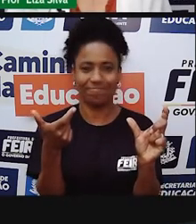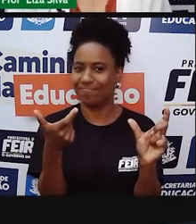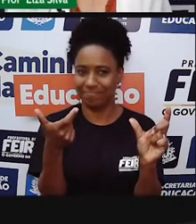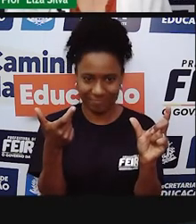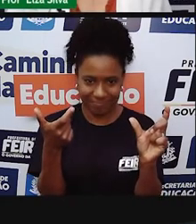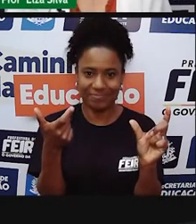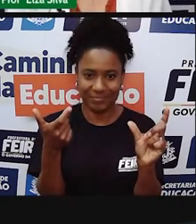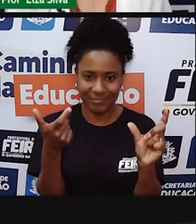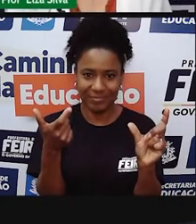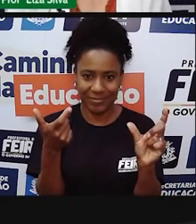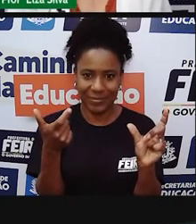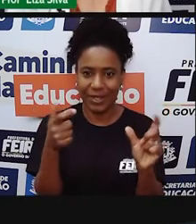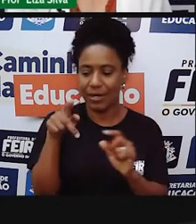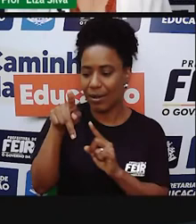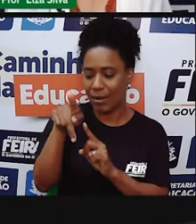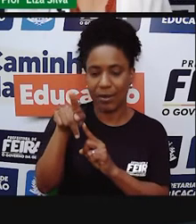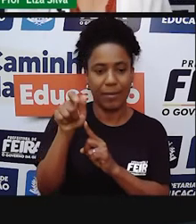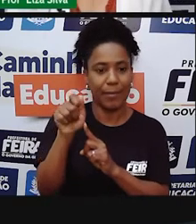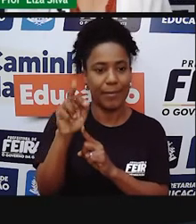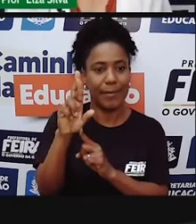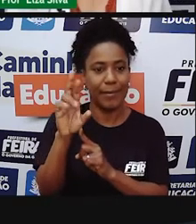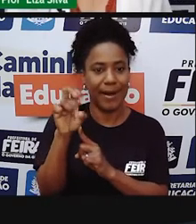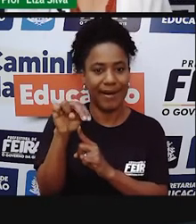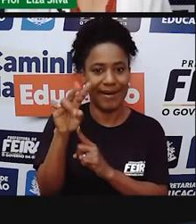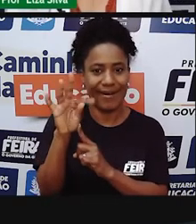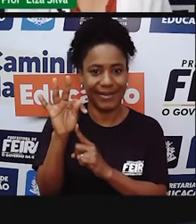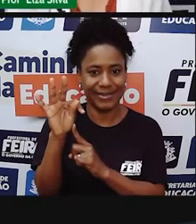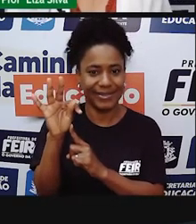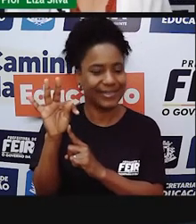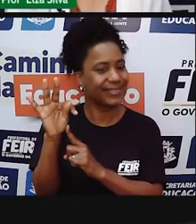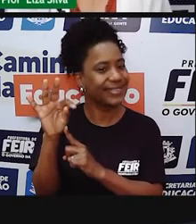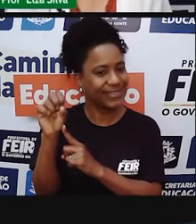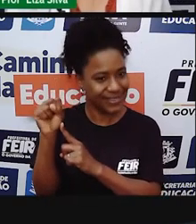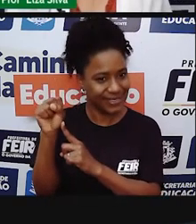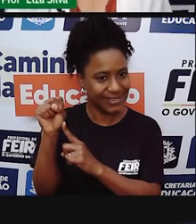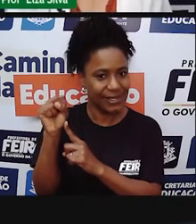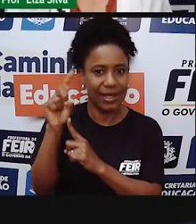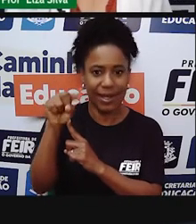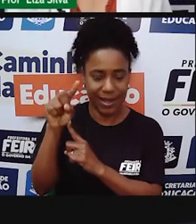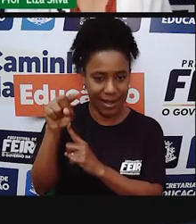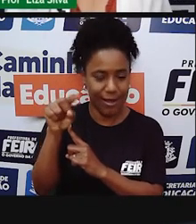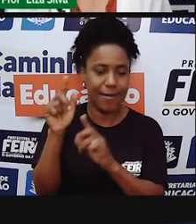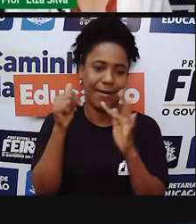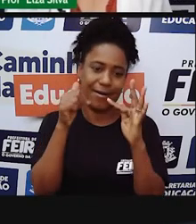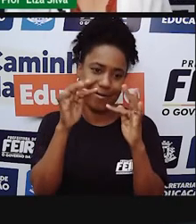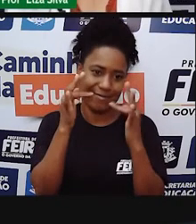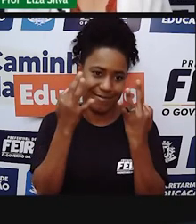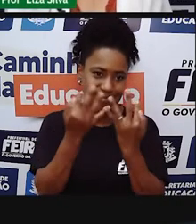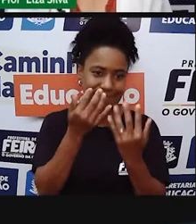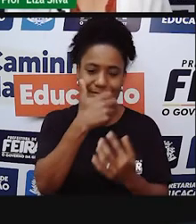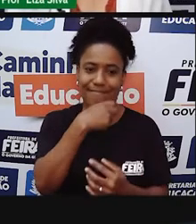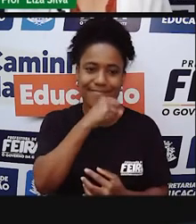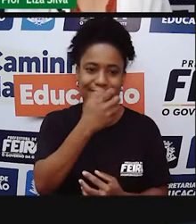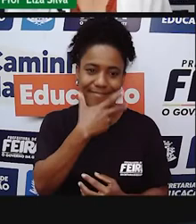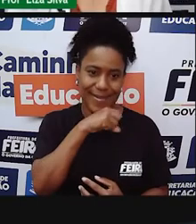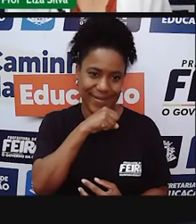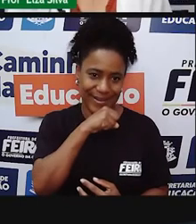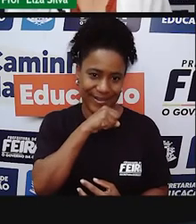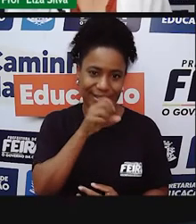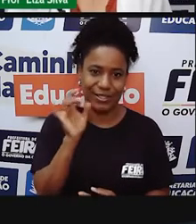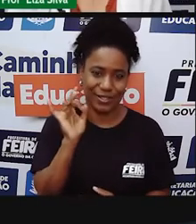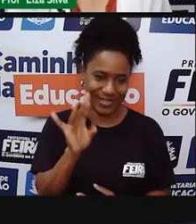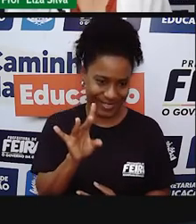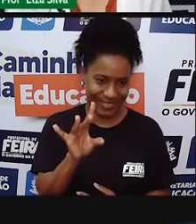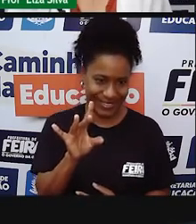não. Parents, o pai e a mãe. E relatives, aí sim, são os parentes. Todo mundo ali, no geral, né? Os agregados